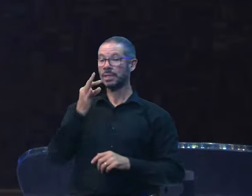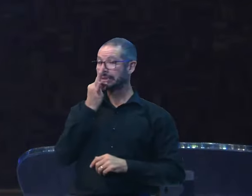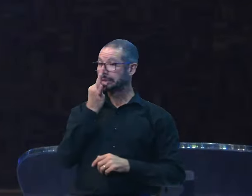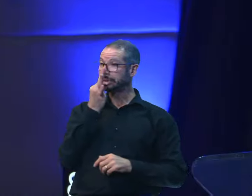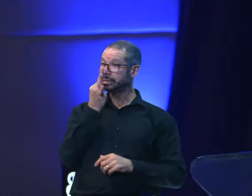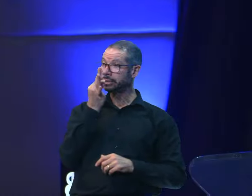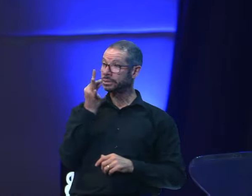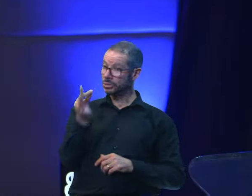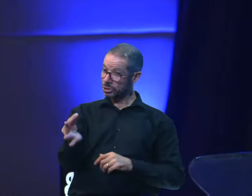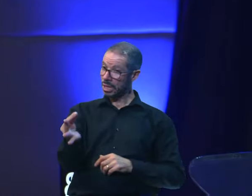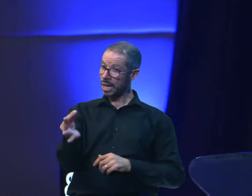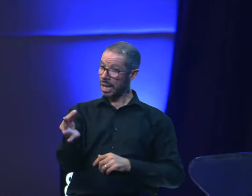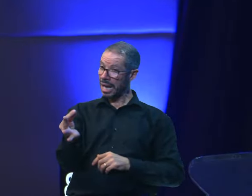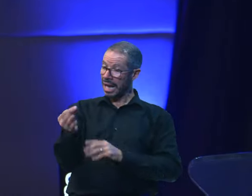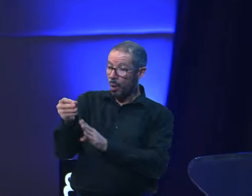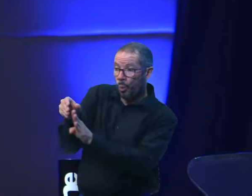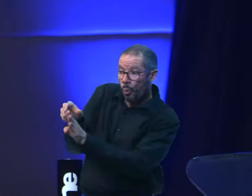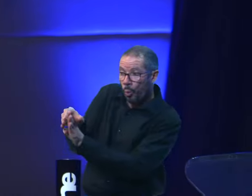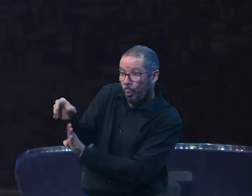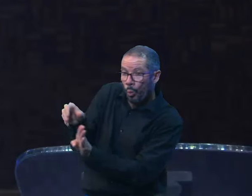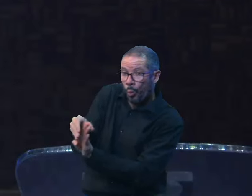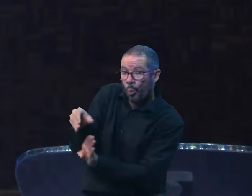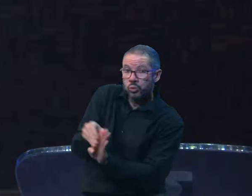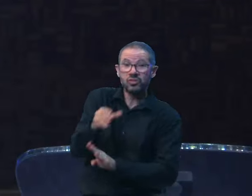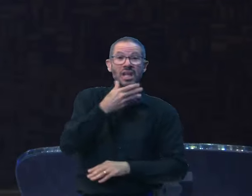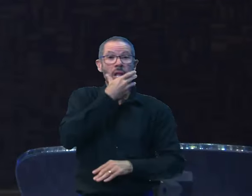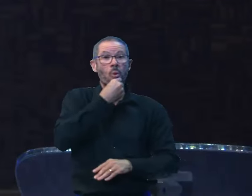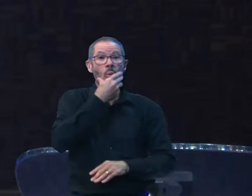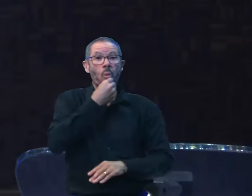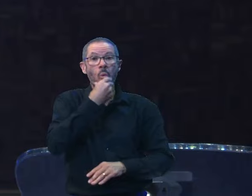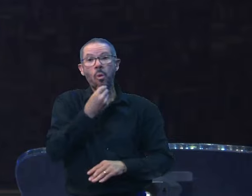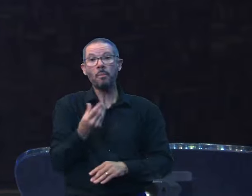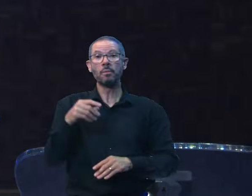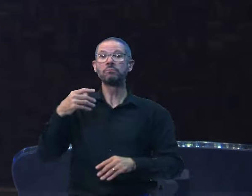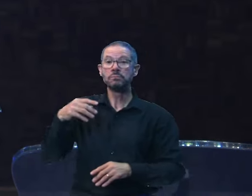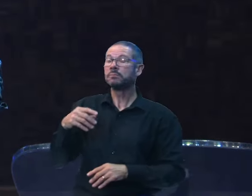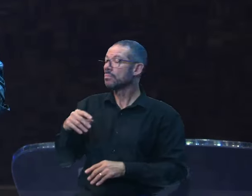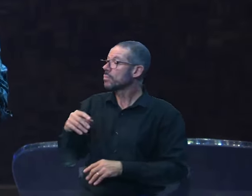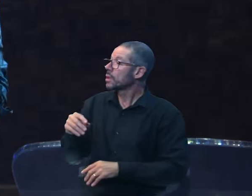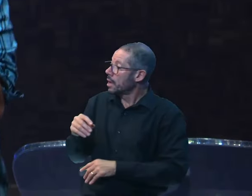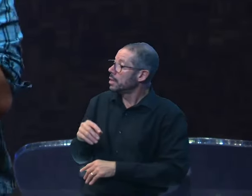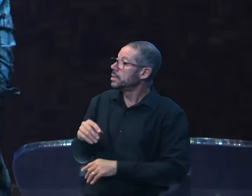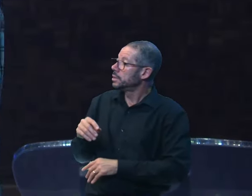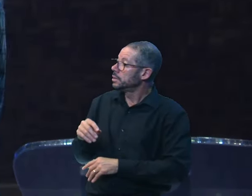dicas que ele dá, um dos conselhos que esse homem dá ao príncipe, ele fala assim: